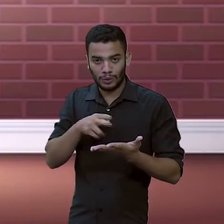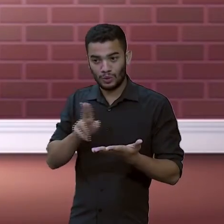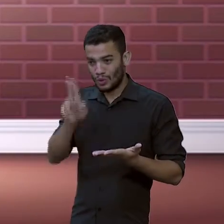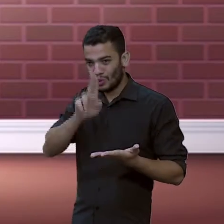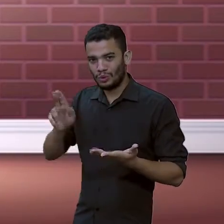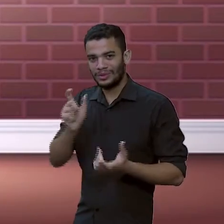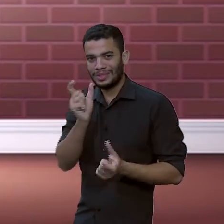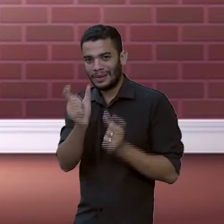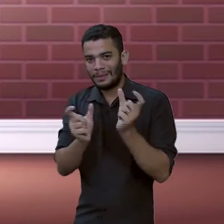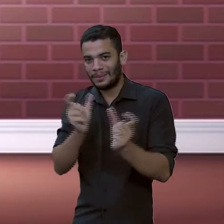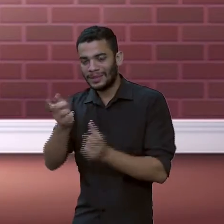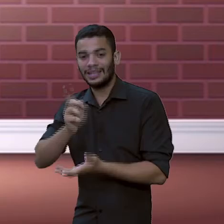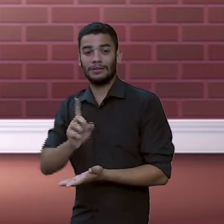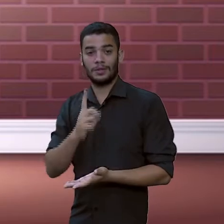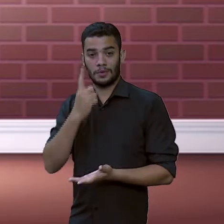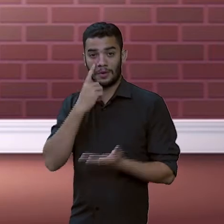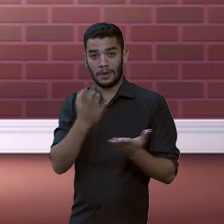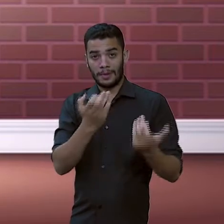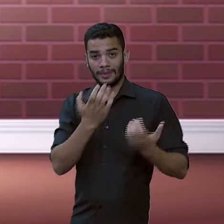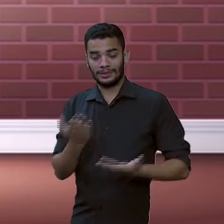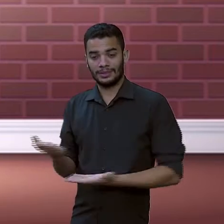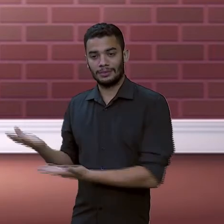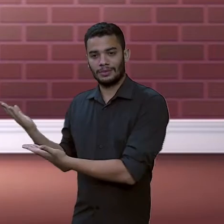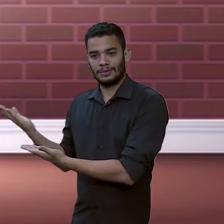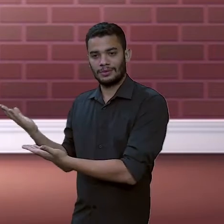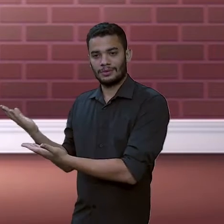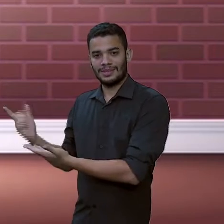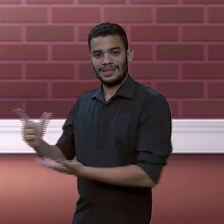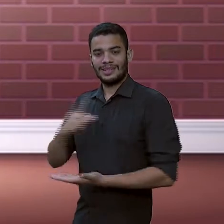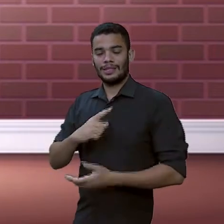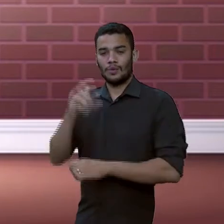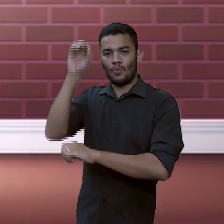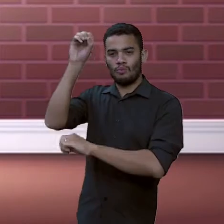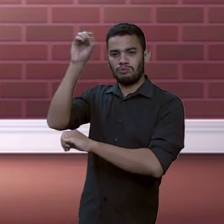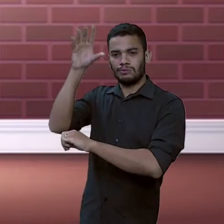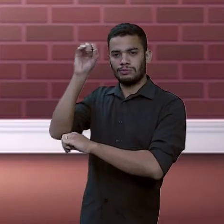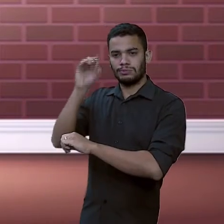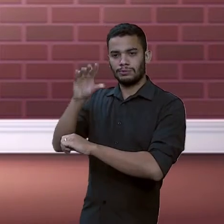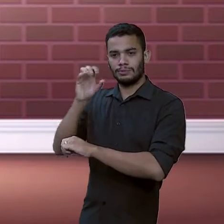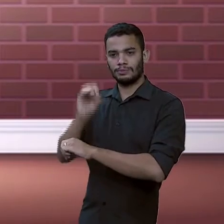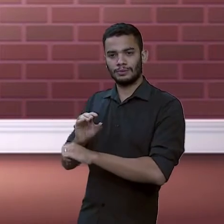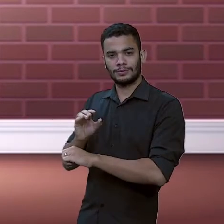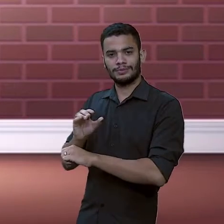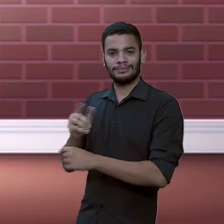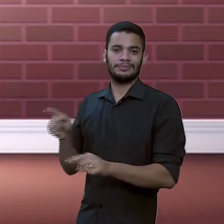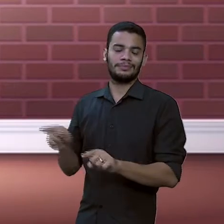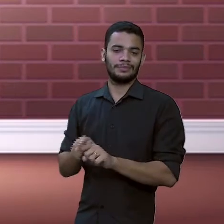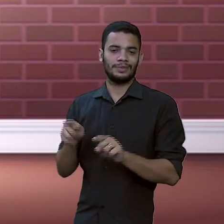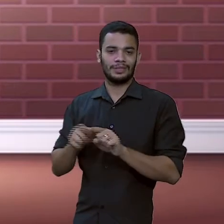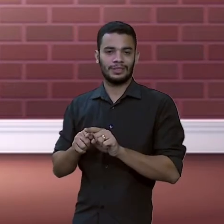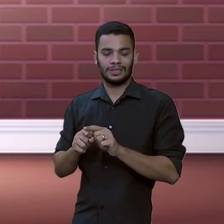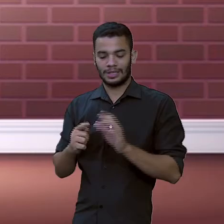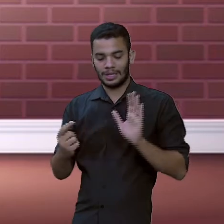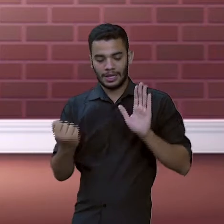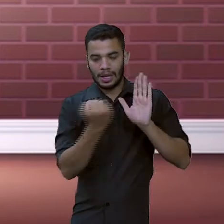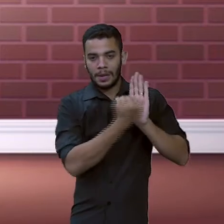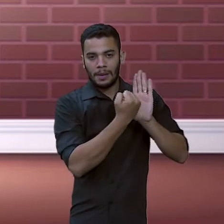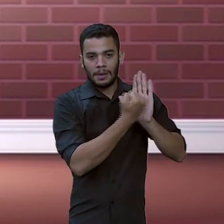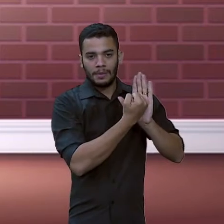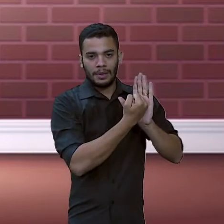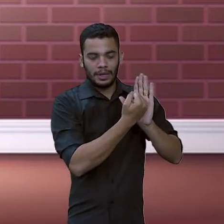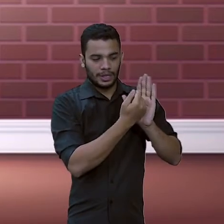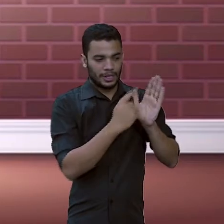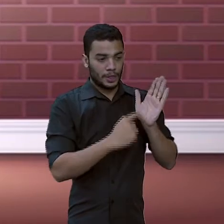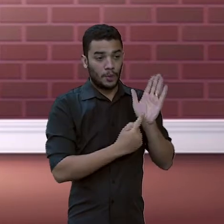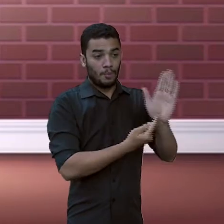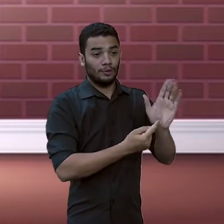uma mensagem. Observe as ilustrações. Temos o semáforo, placa de trânsito, além de expressões